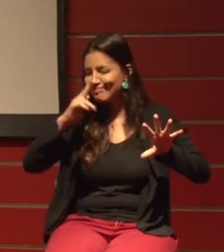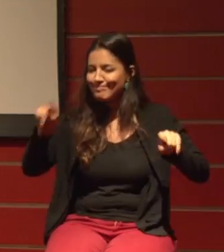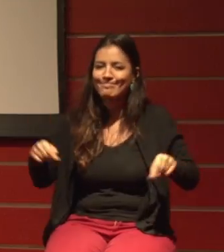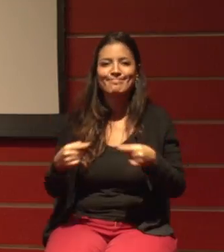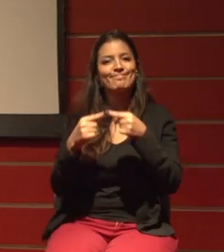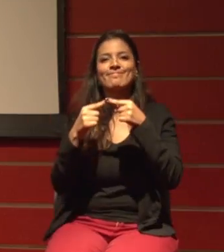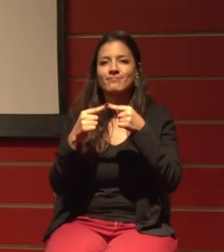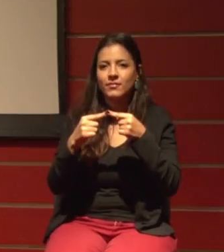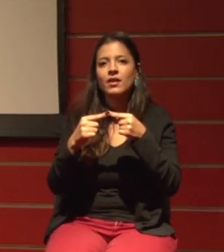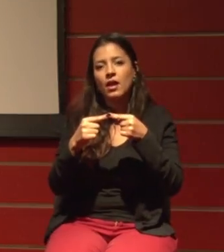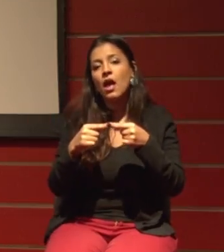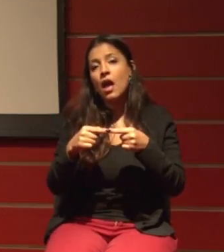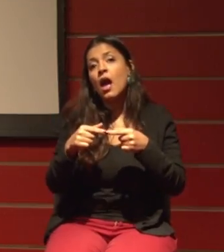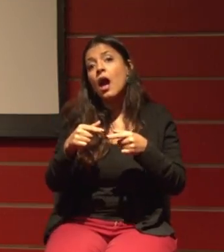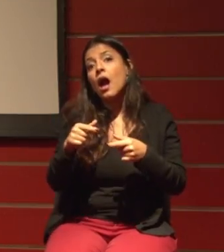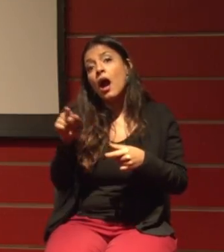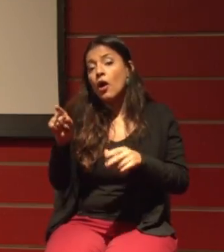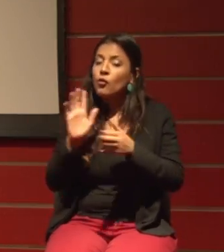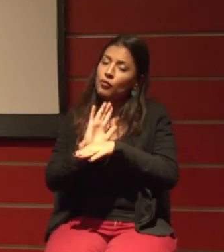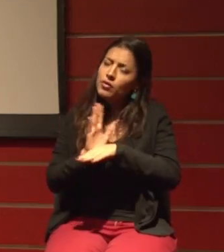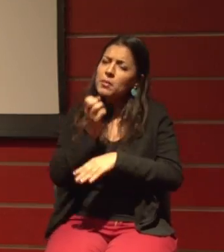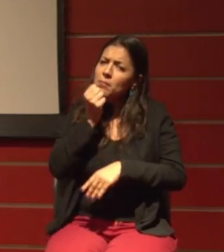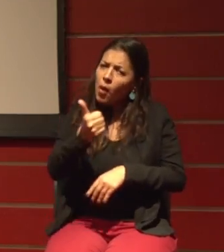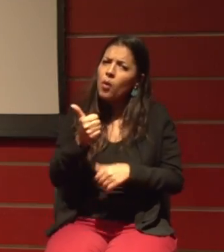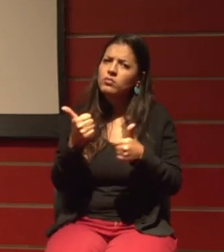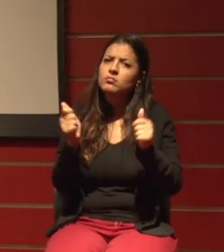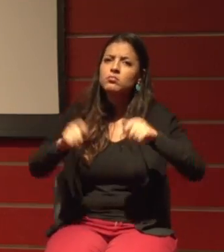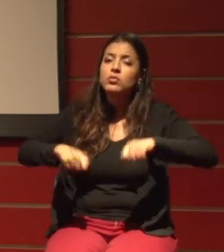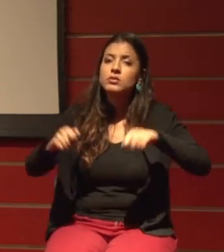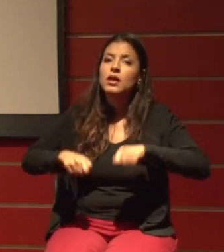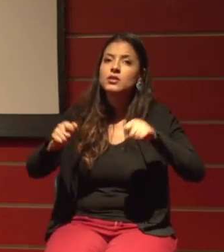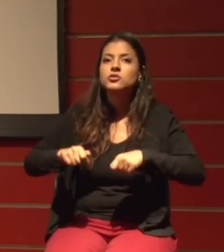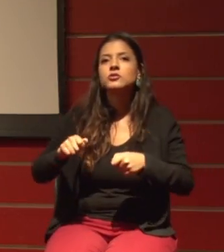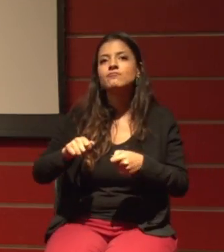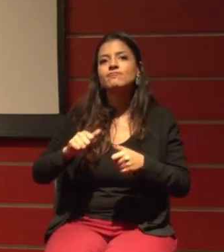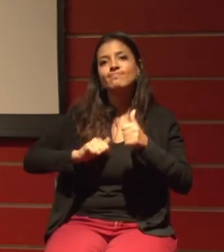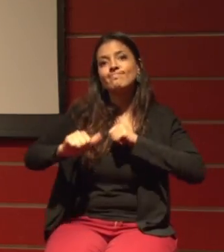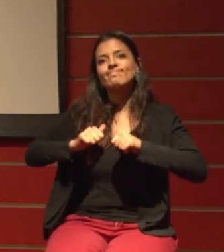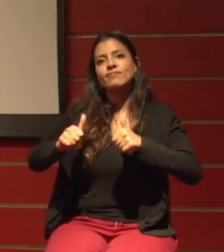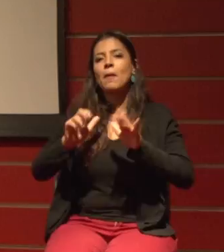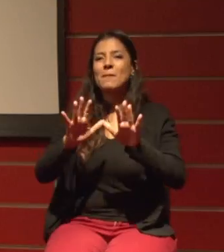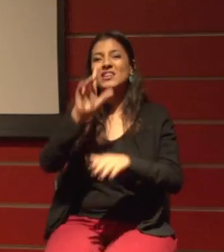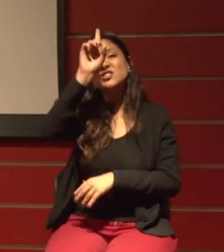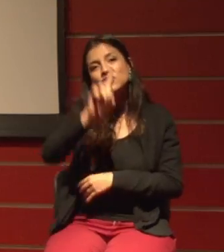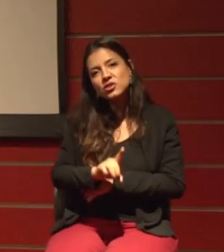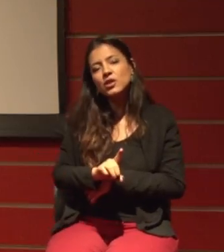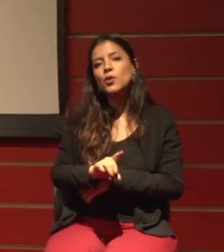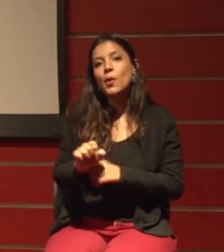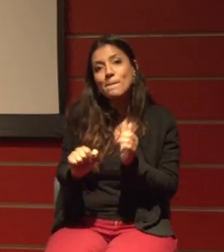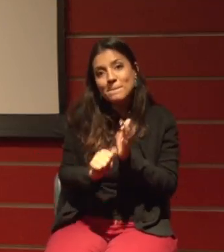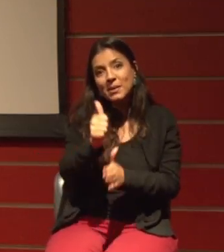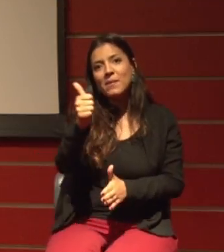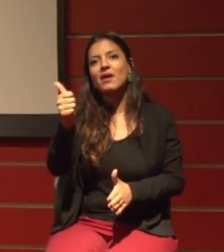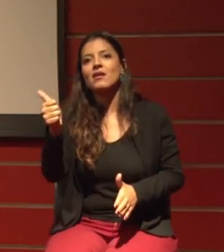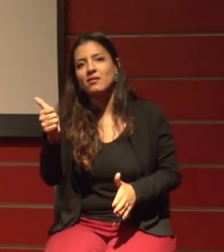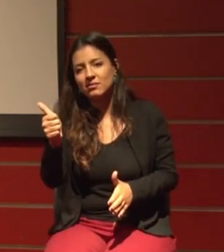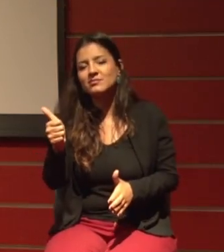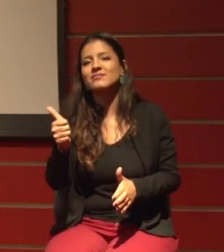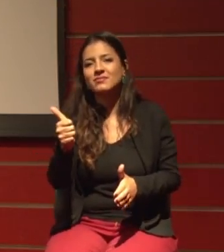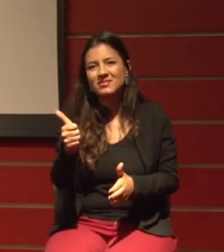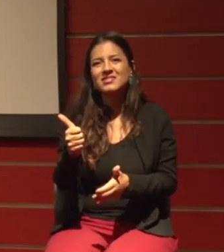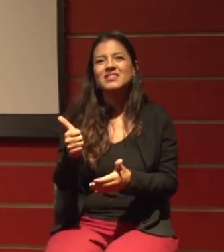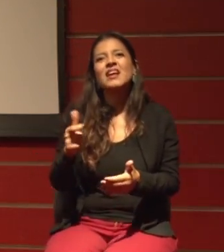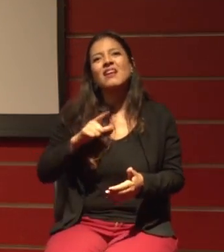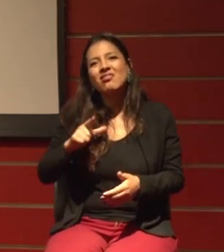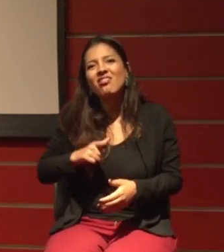o nascimento de uma nação é potente tem interpretações seguras mas o diretor de primeira viagem embarca com muita sofreguidão nos excessos de um